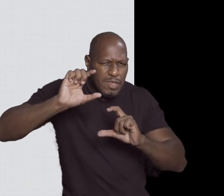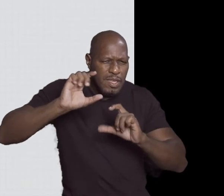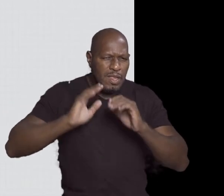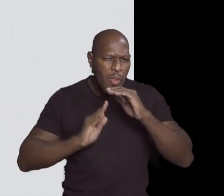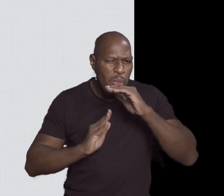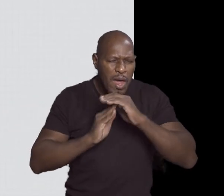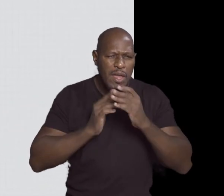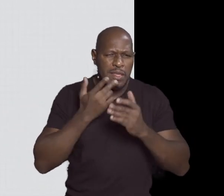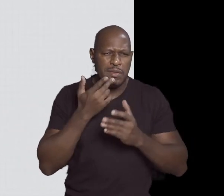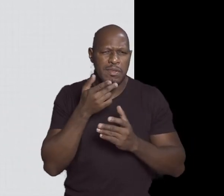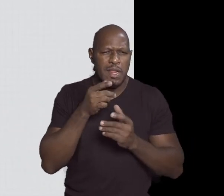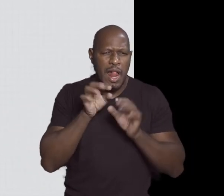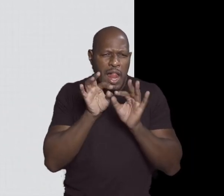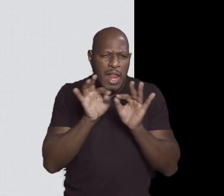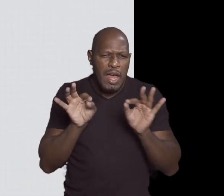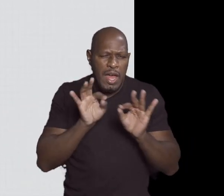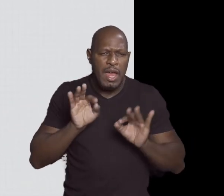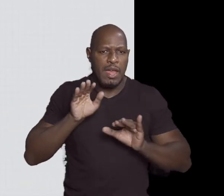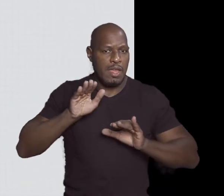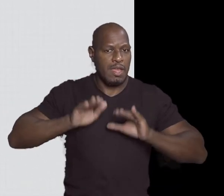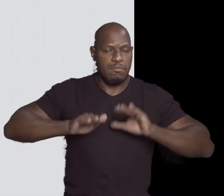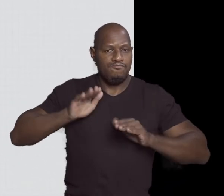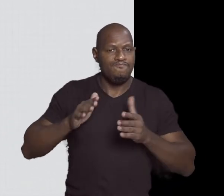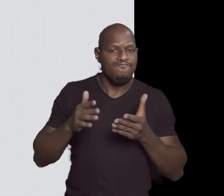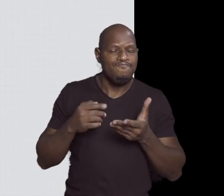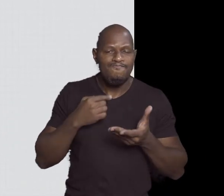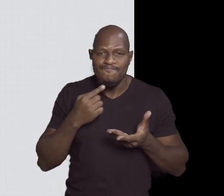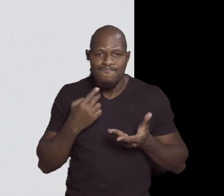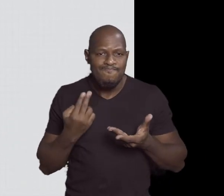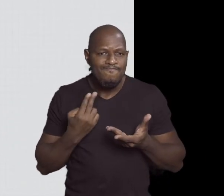das linhas, às vezes